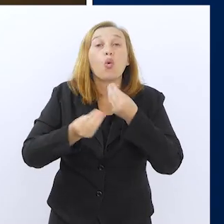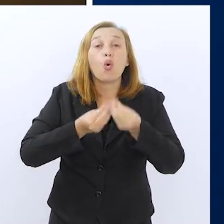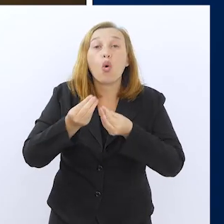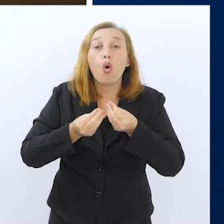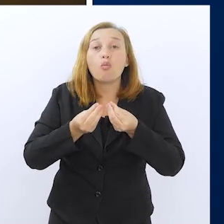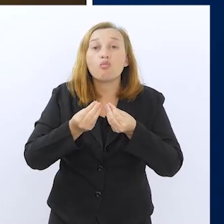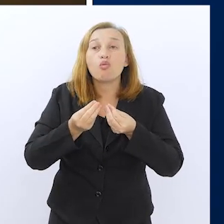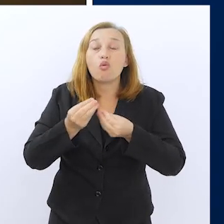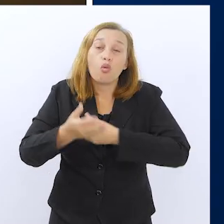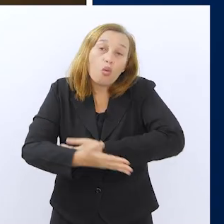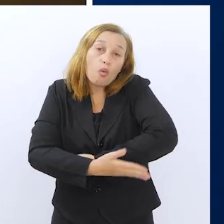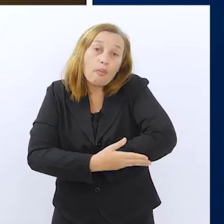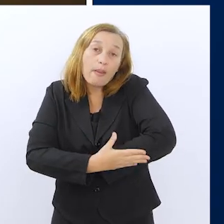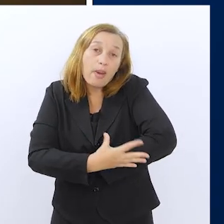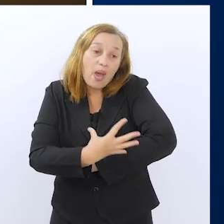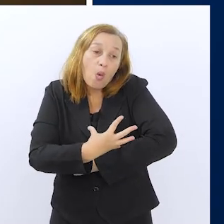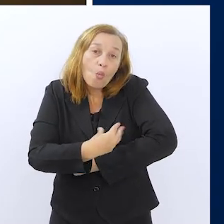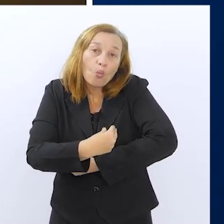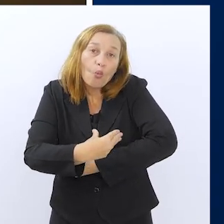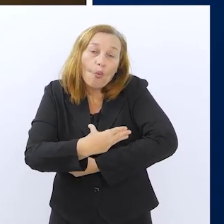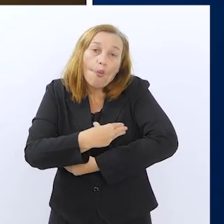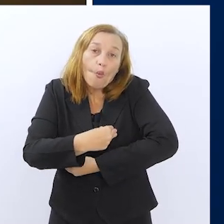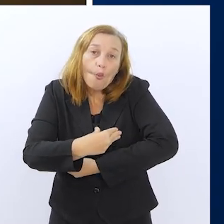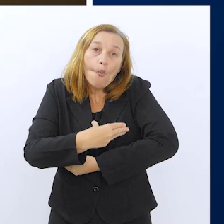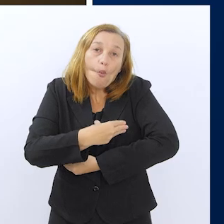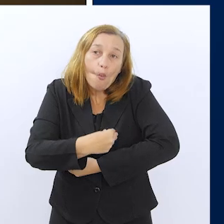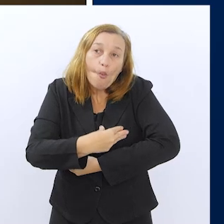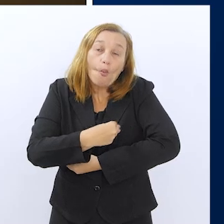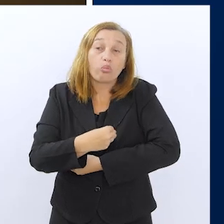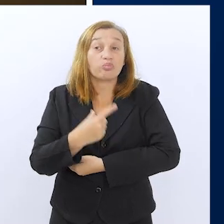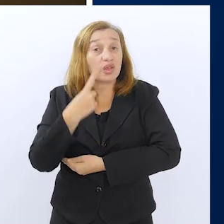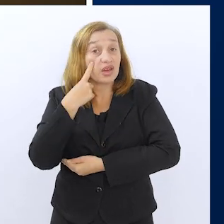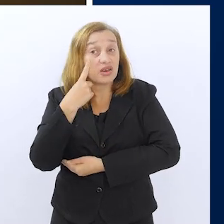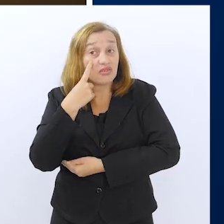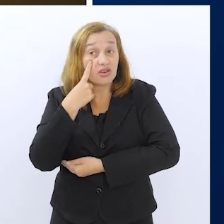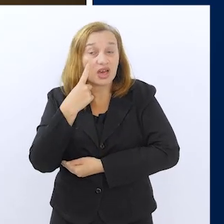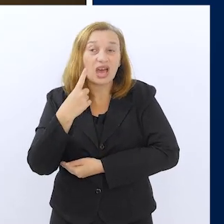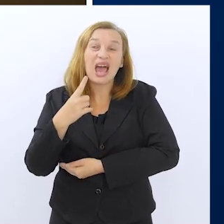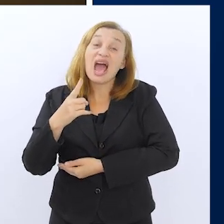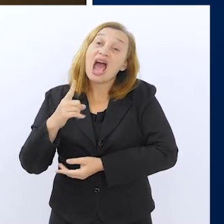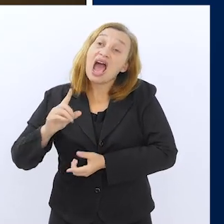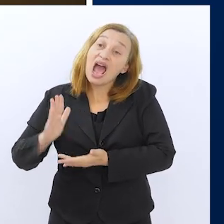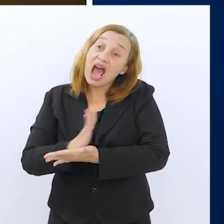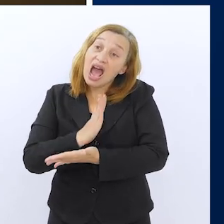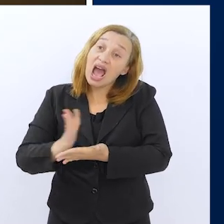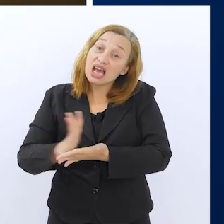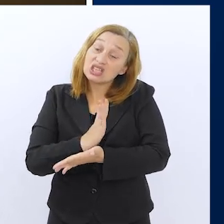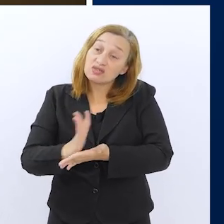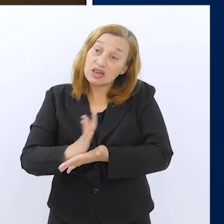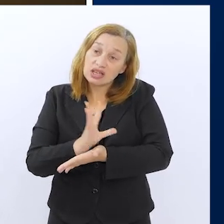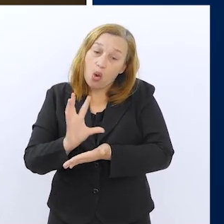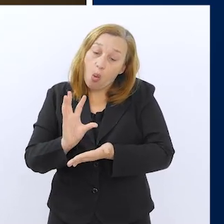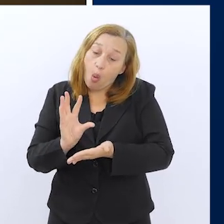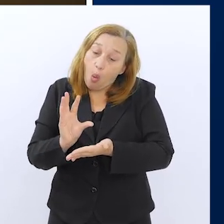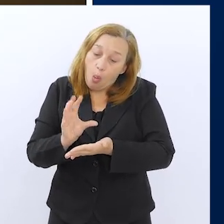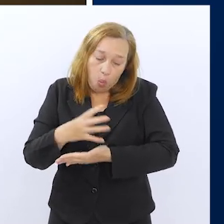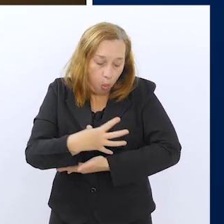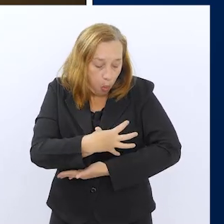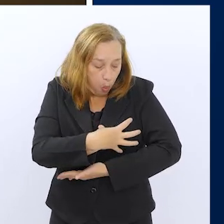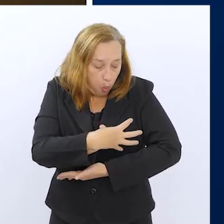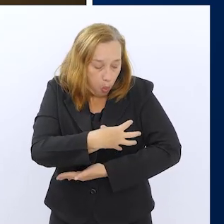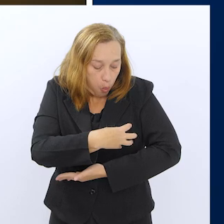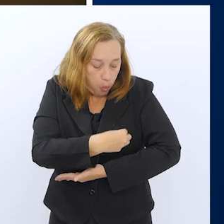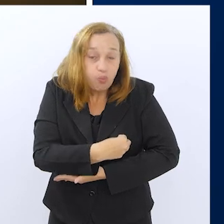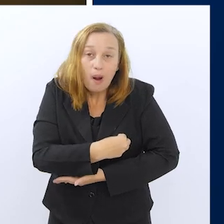do bebê. Então, a gente tem que rever essa pega. Às vezes é um bebê que abocanha e a boca vai